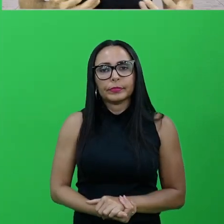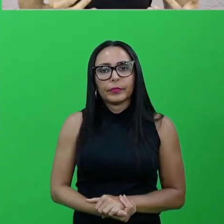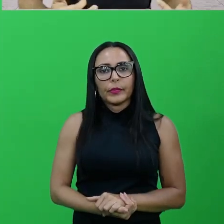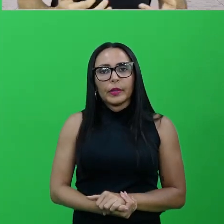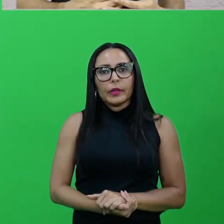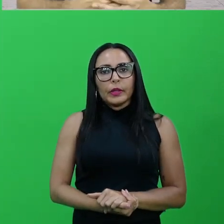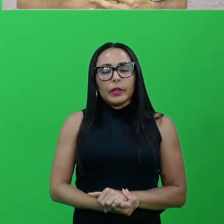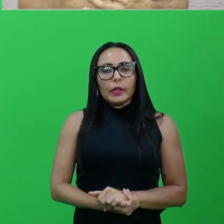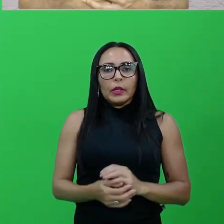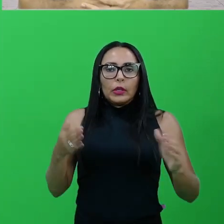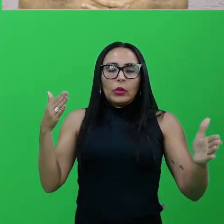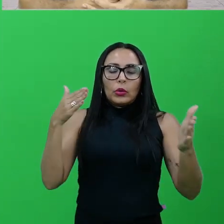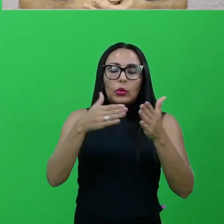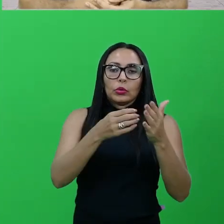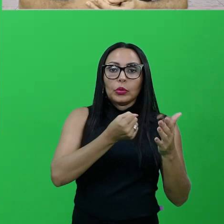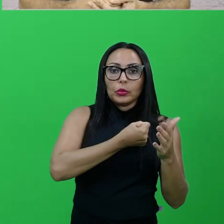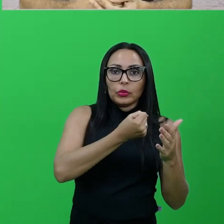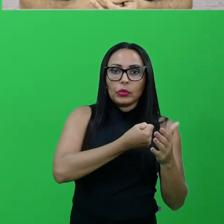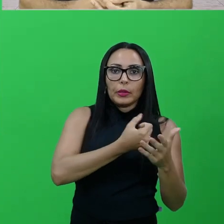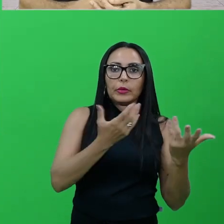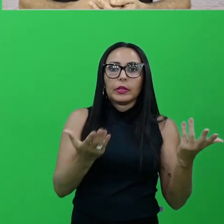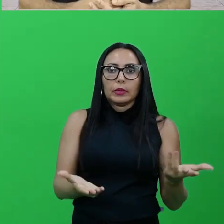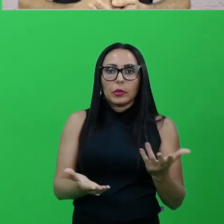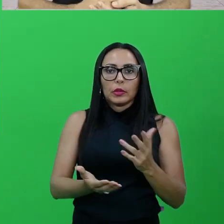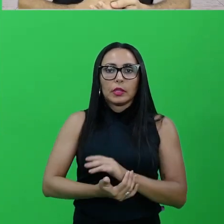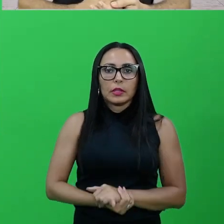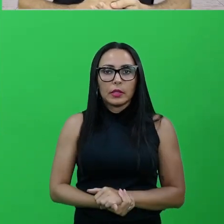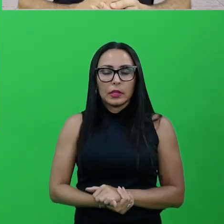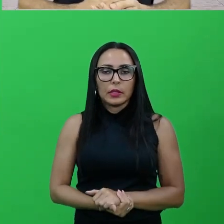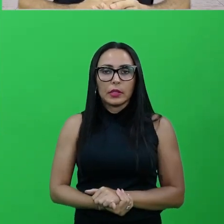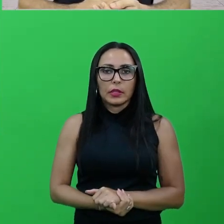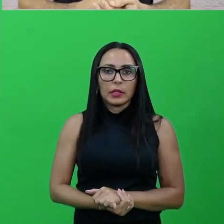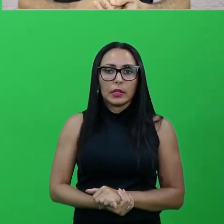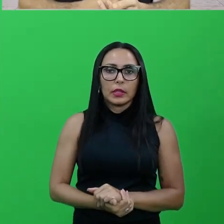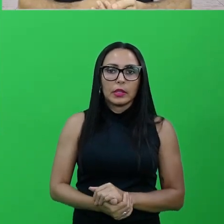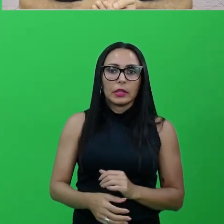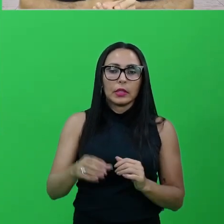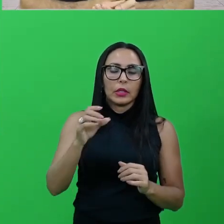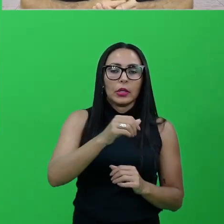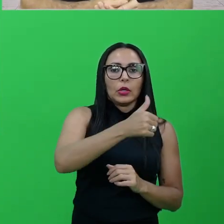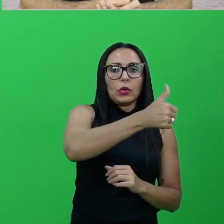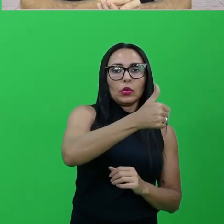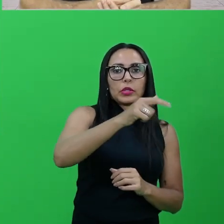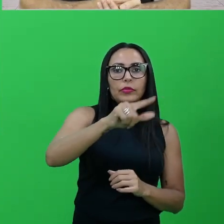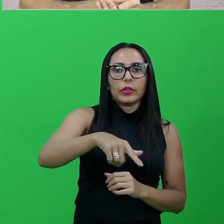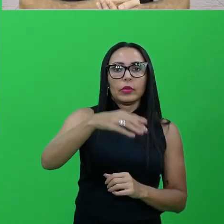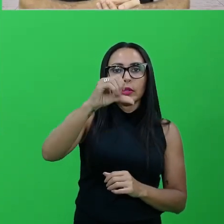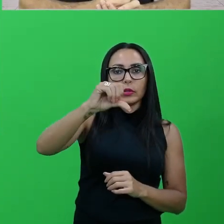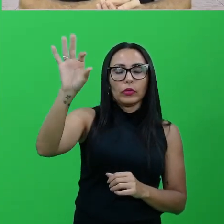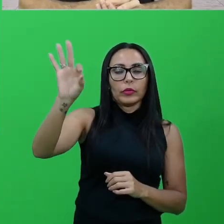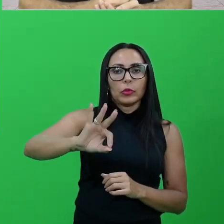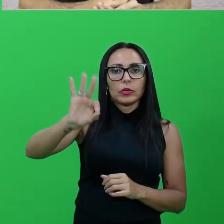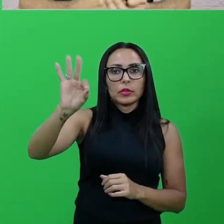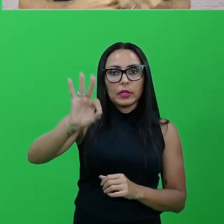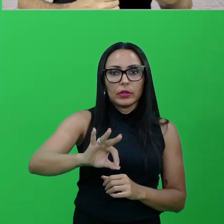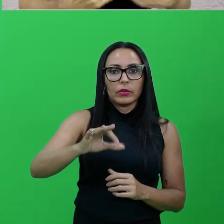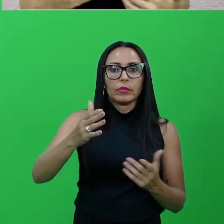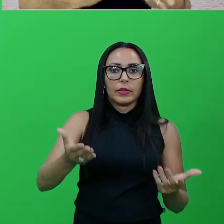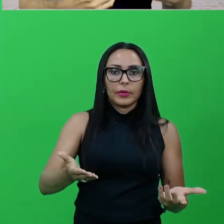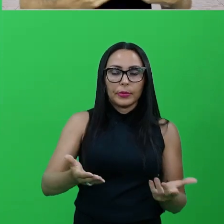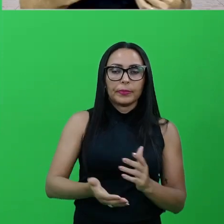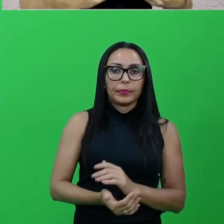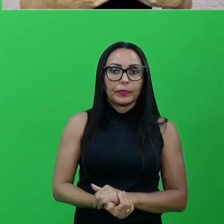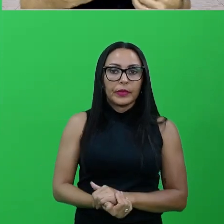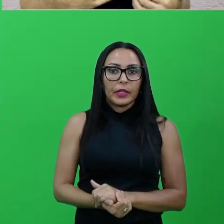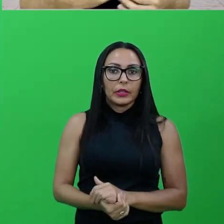Um último número, né, que a gente pode trazer aqui, né, é que apenas 11,9% das inovações são radicais. Tá? A gente